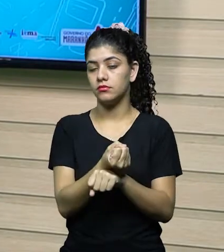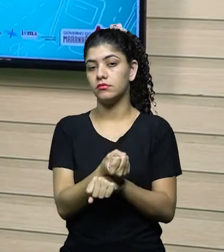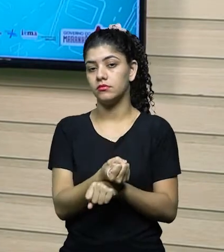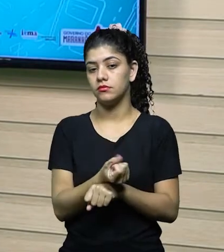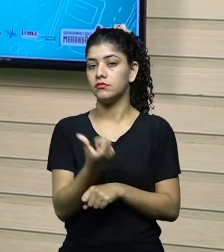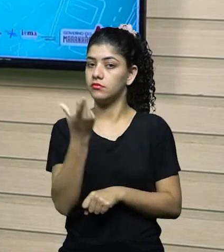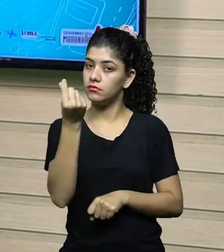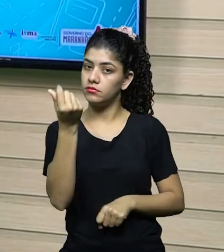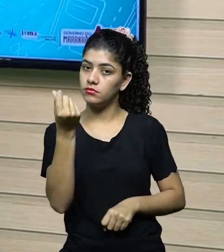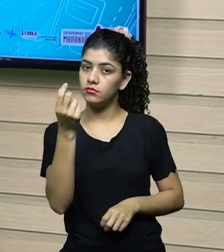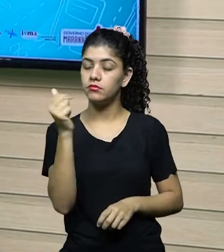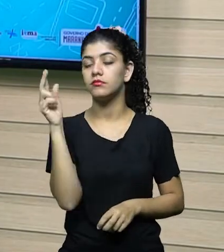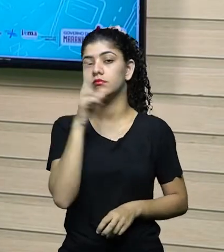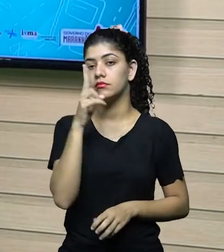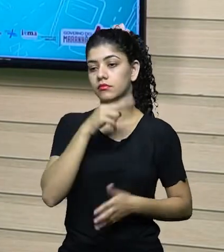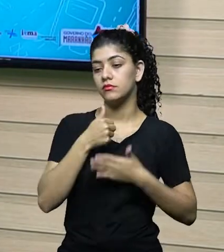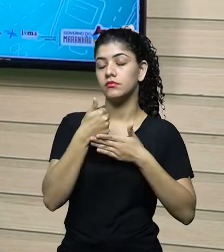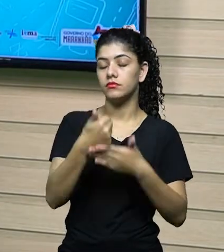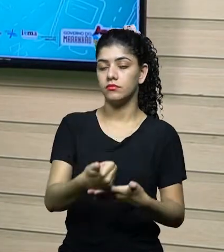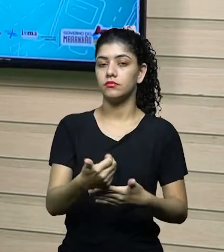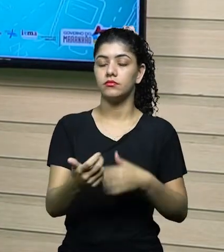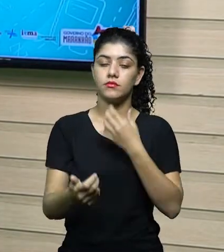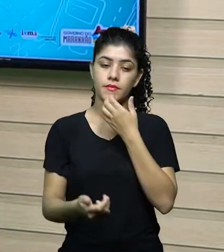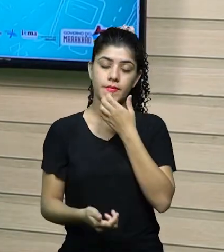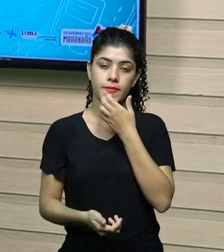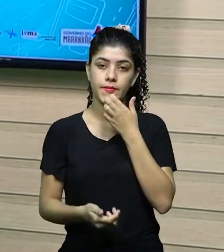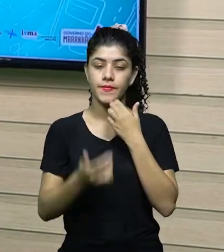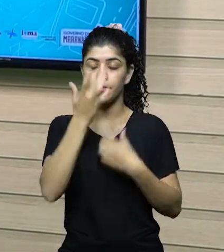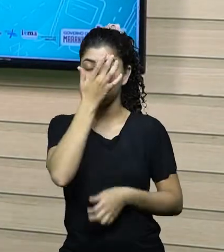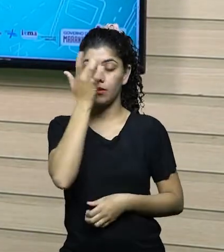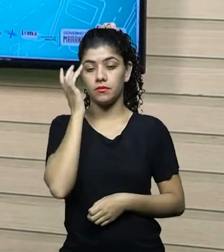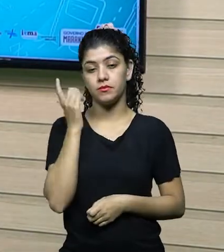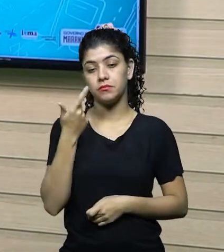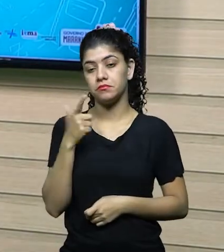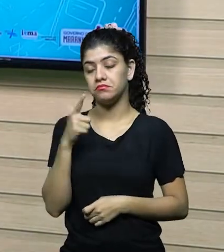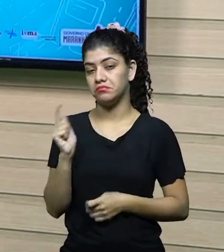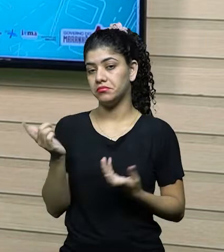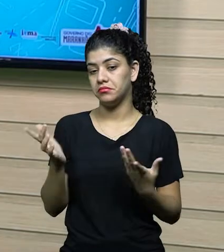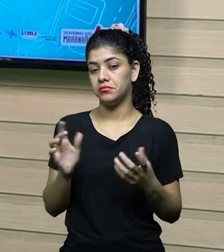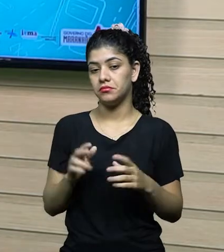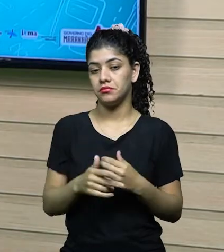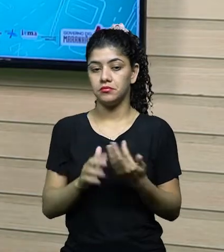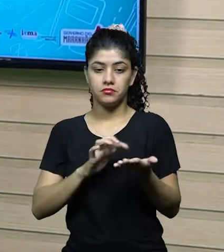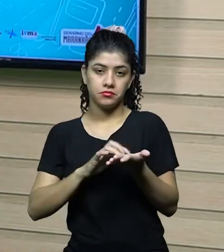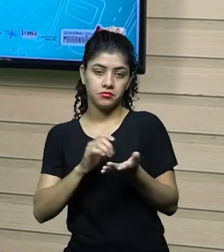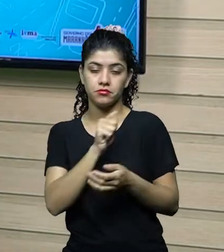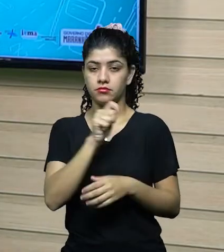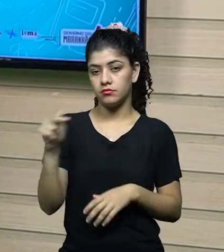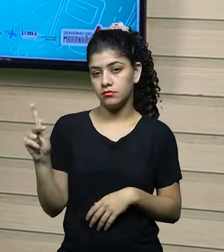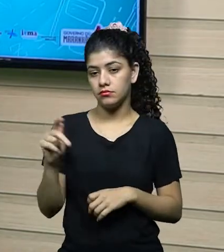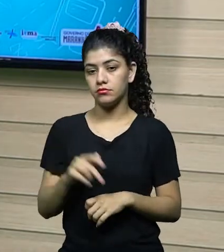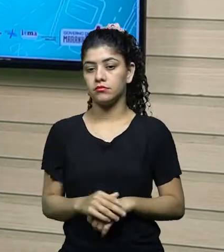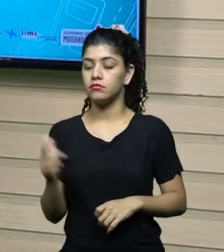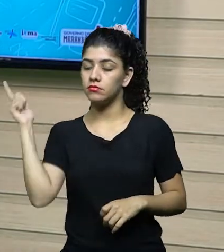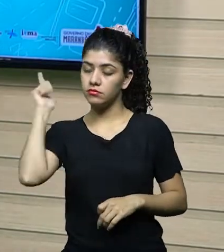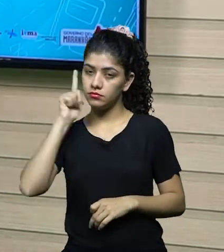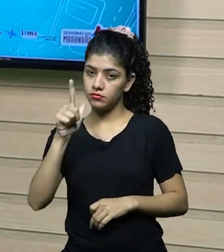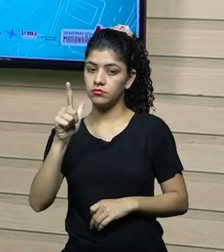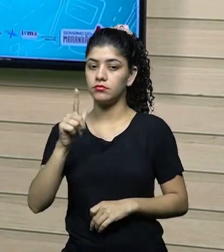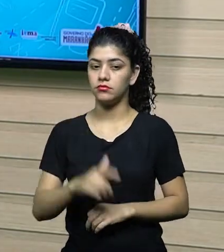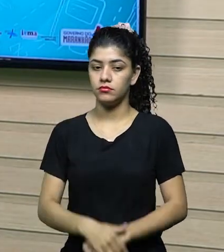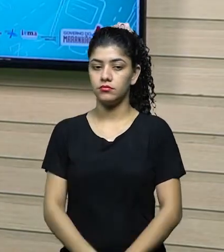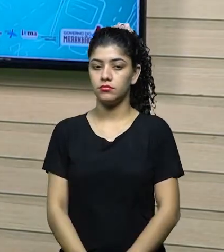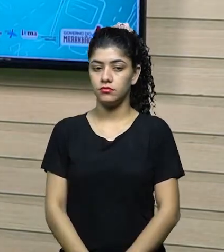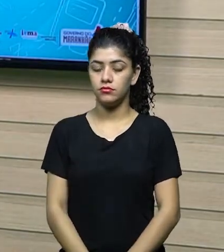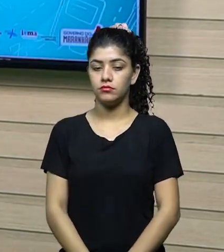o benefício assistencial. Então, pessoas que não têm muito acesso à tecnologia, mas que sabem mexer no celular, conseguem fazer